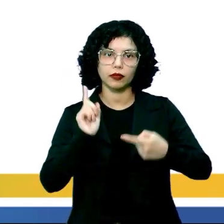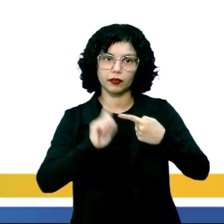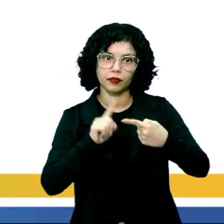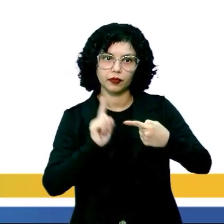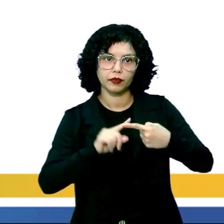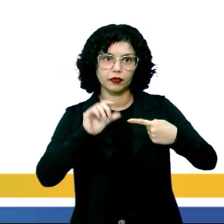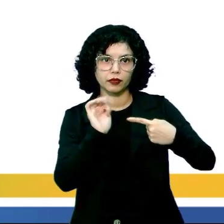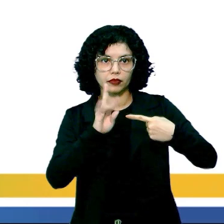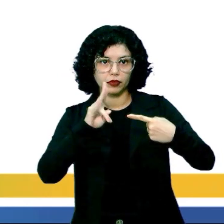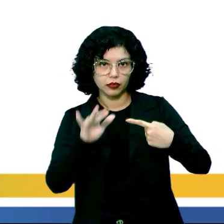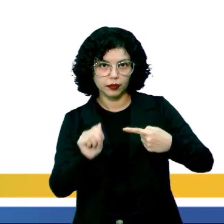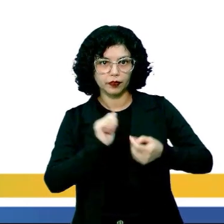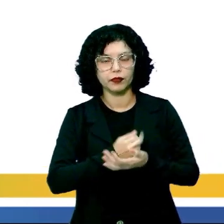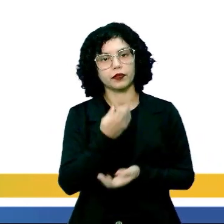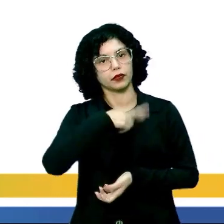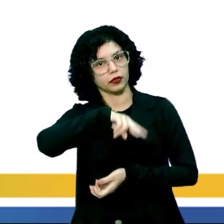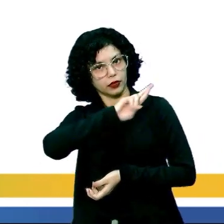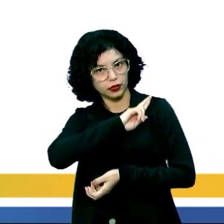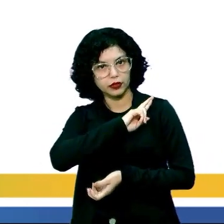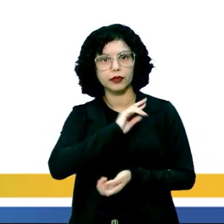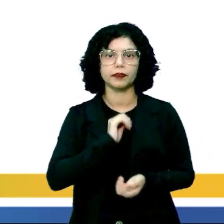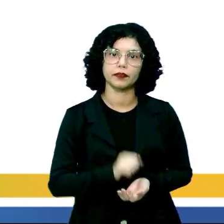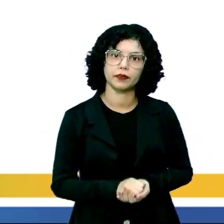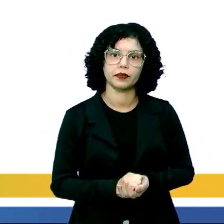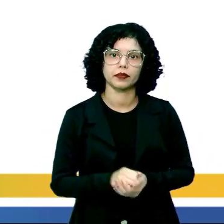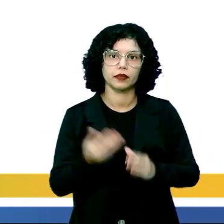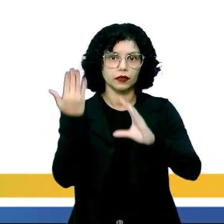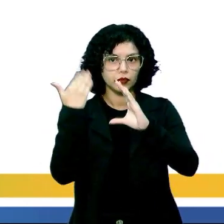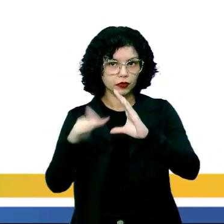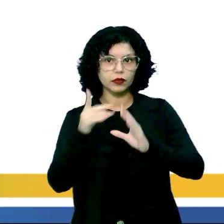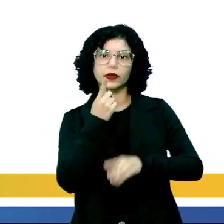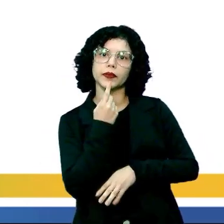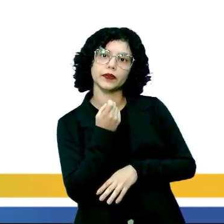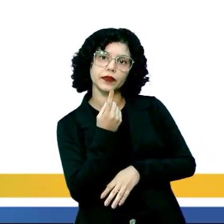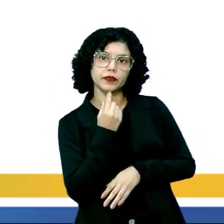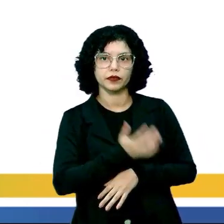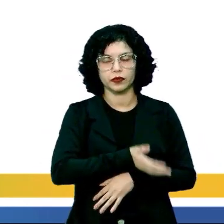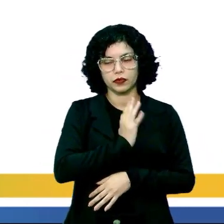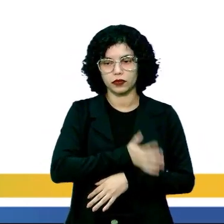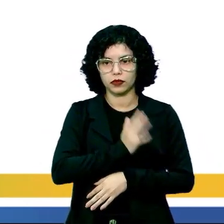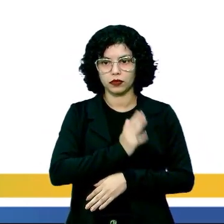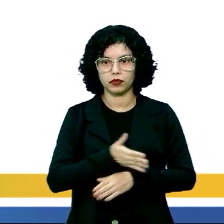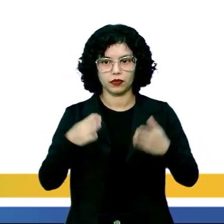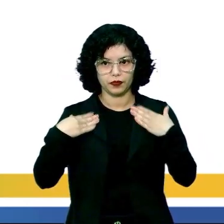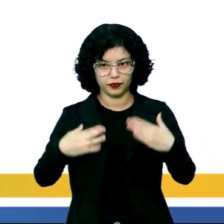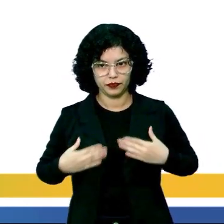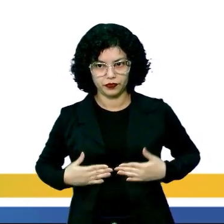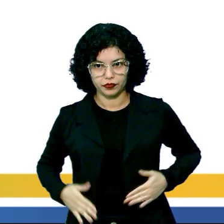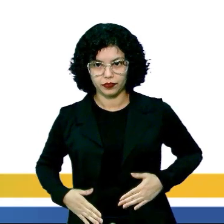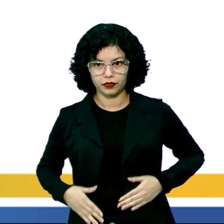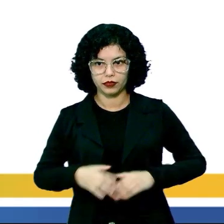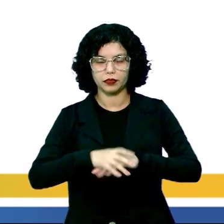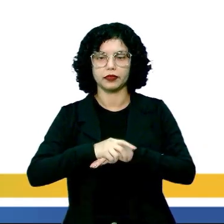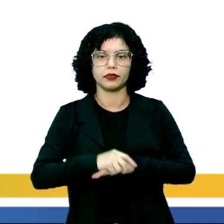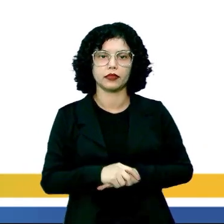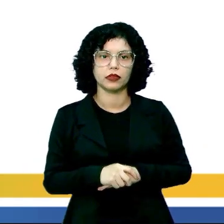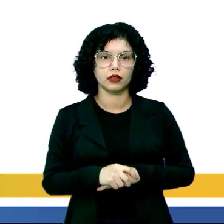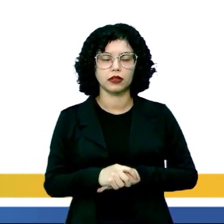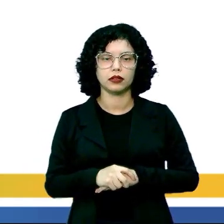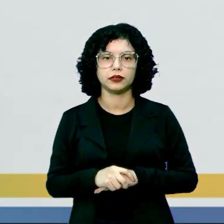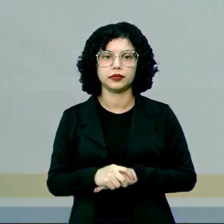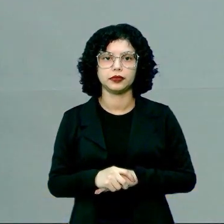Primeiramente, as artérias, pessoal, são responsáveis por transportar o sangue do coração para o